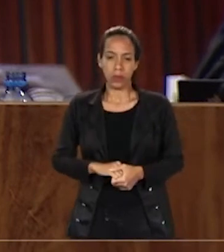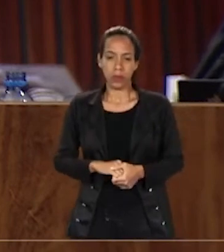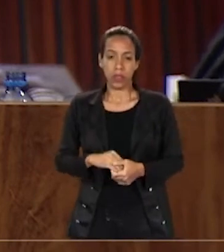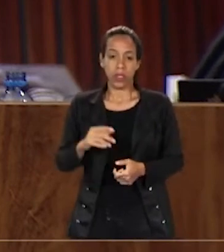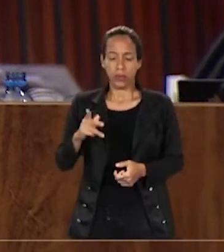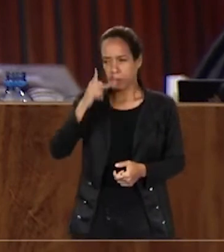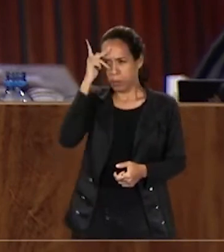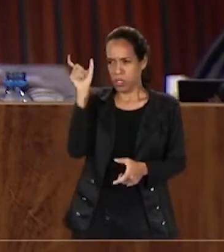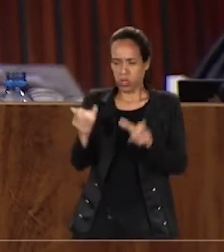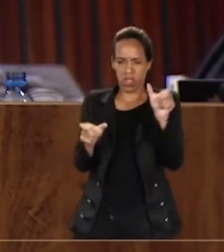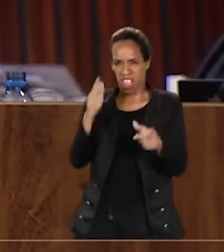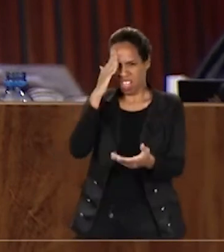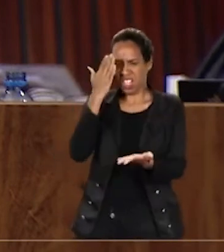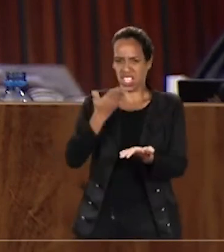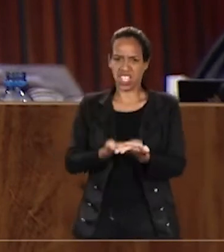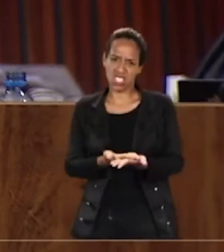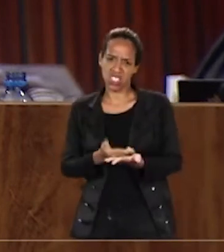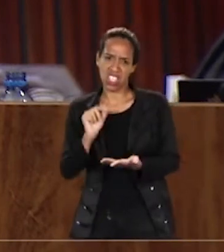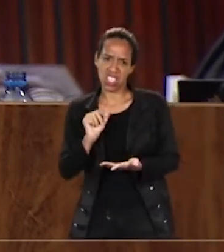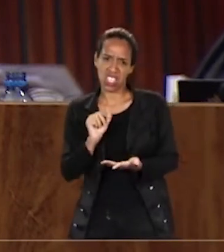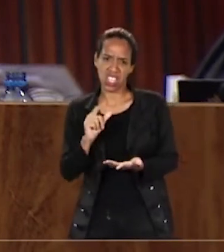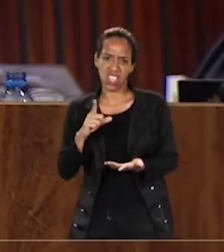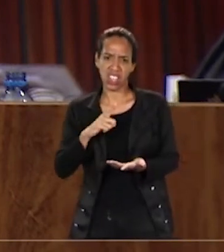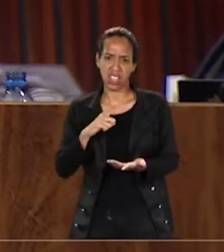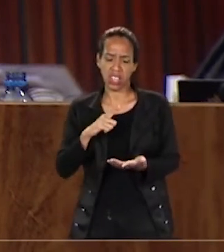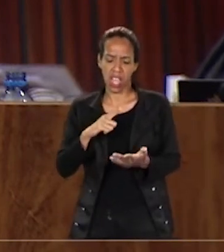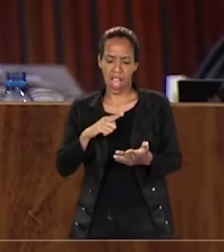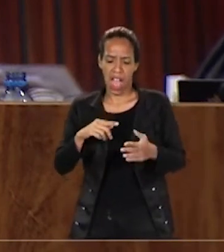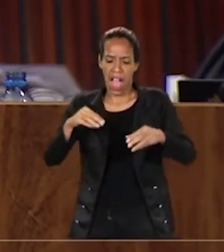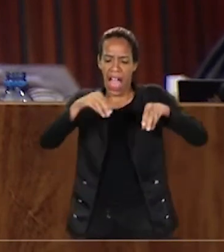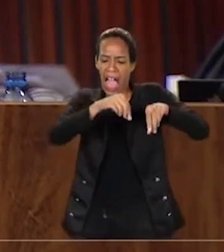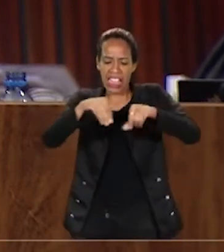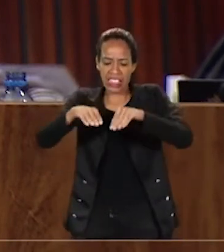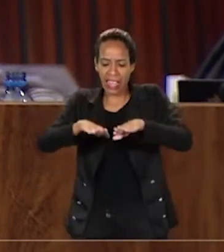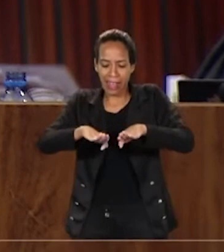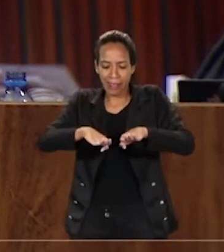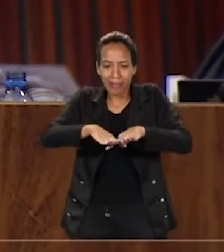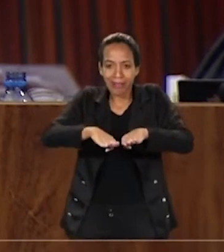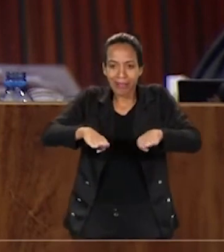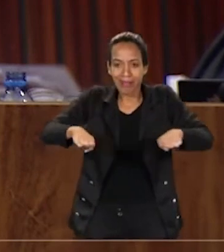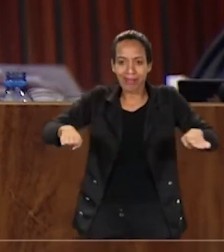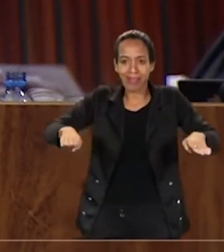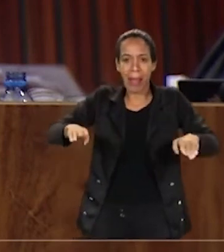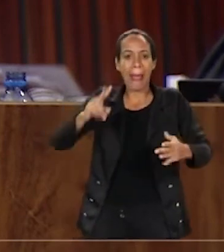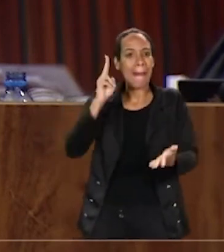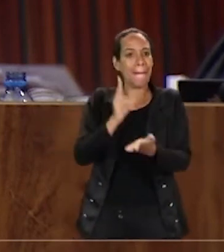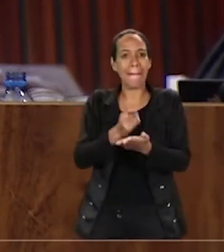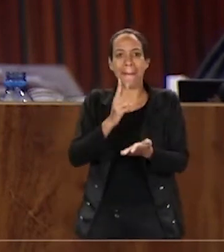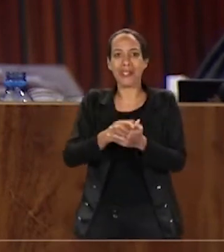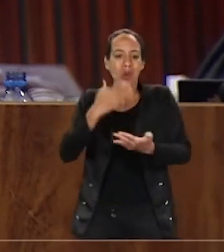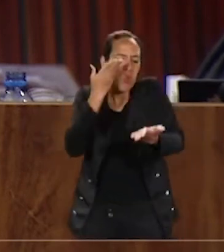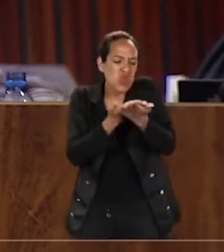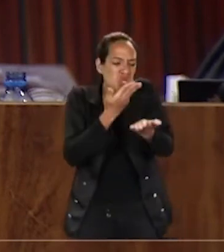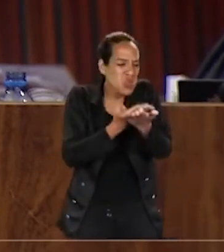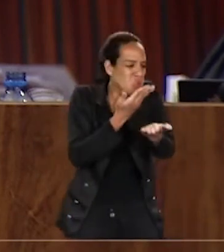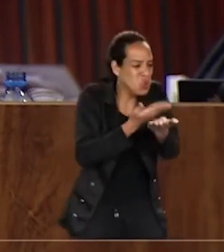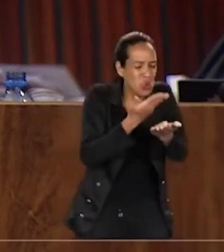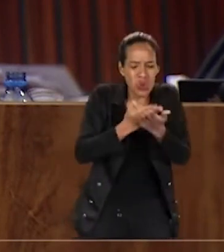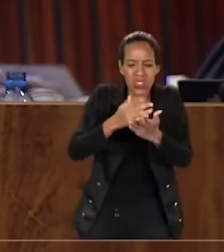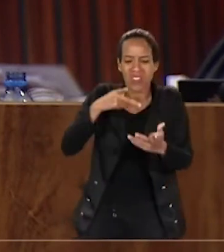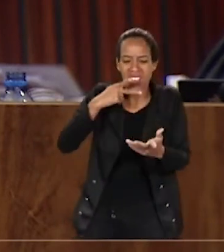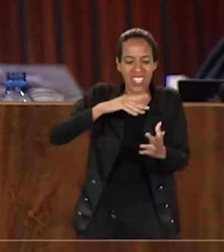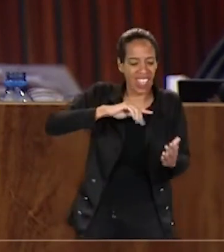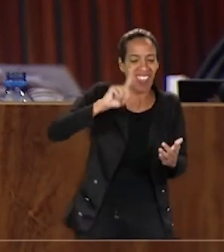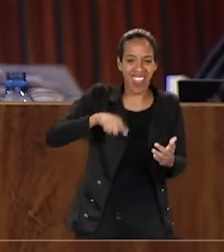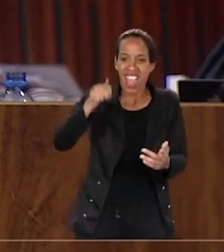alguém pode acreditar que a Terra é plana mesmo contra todas as evidências científicas esse sujeito